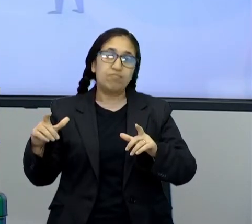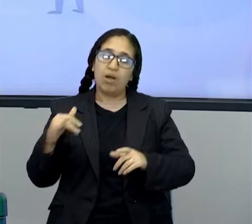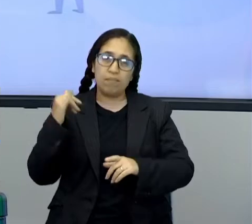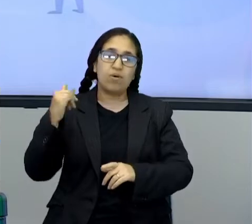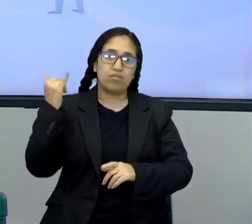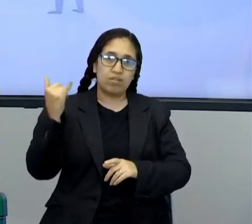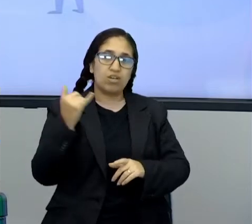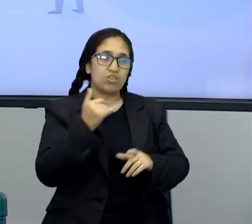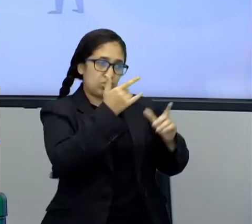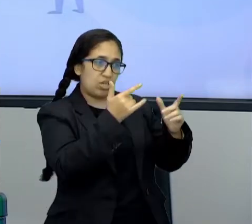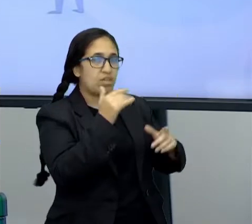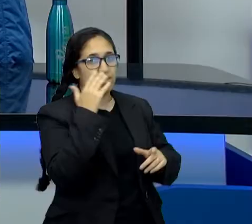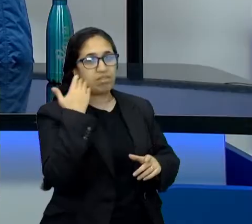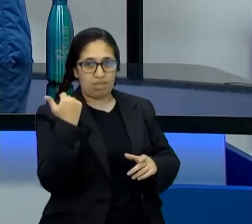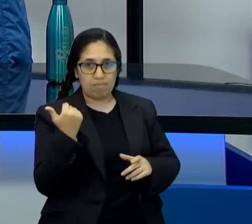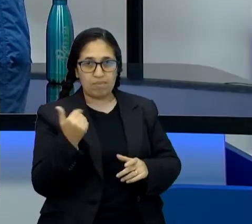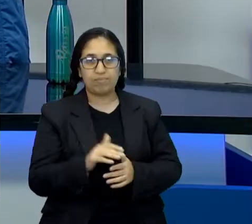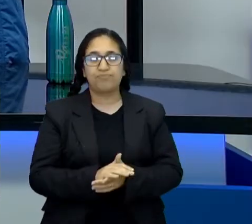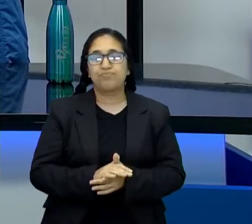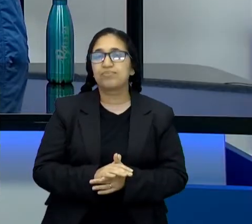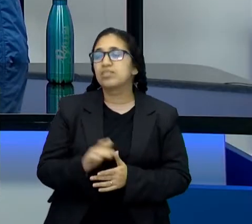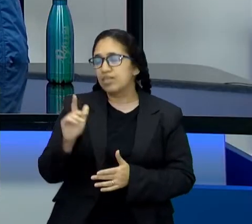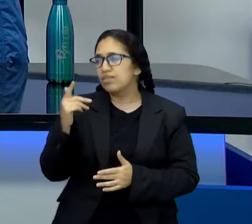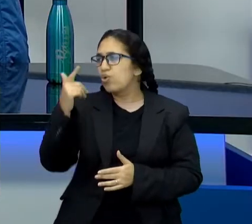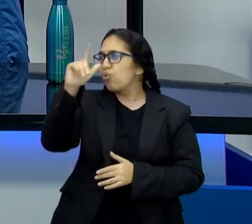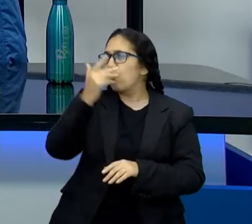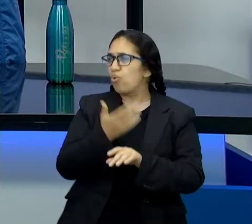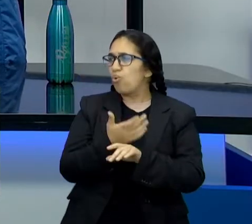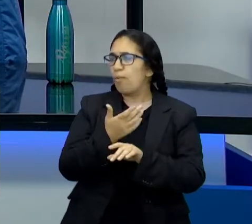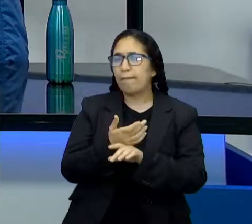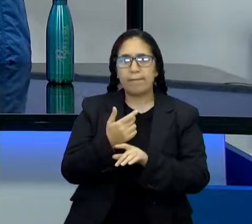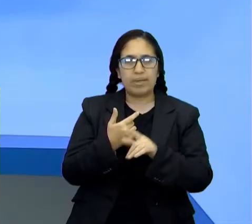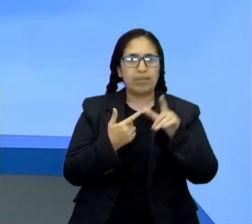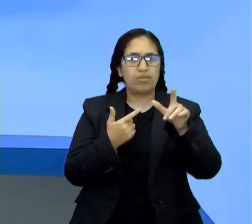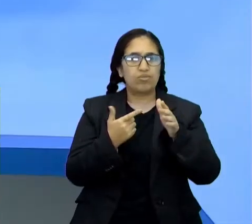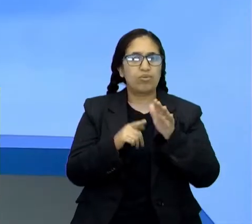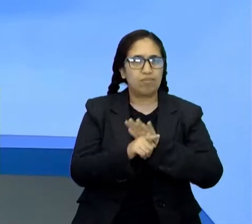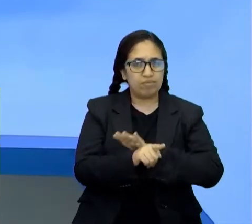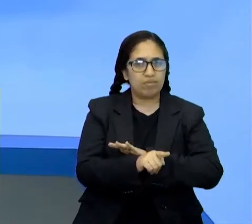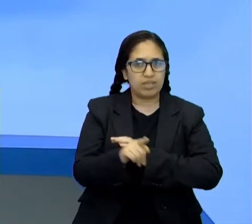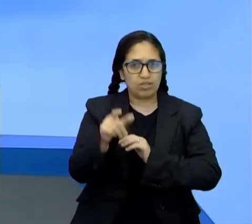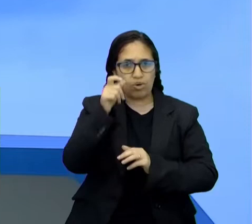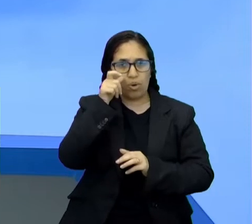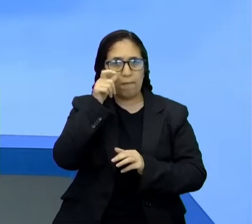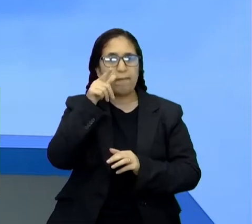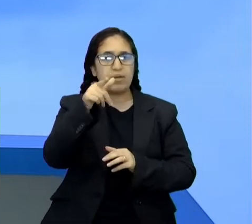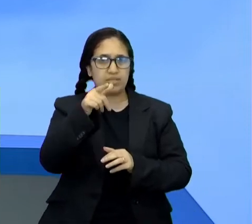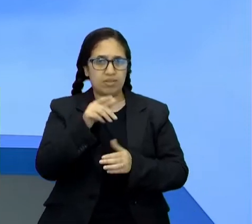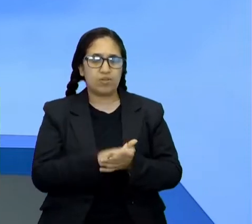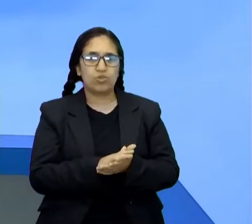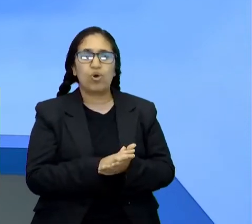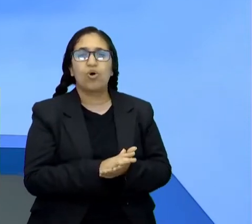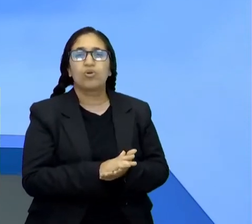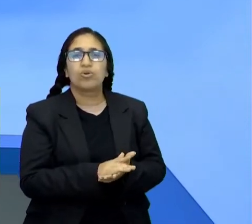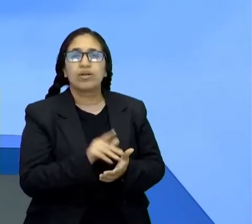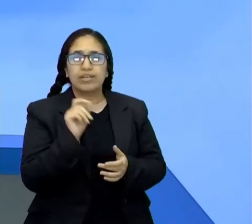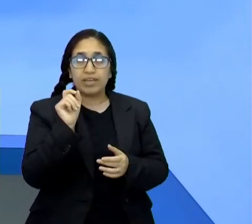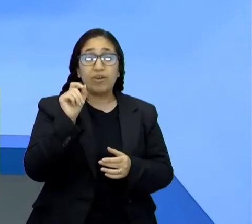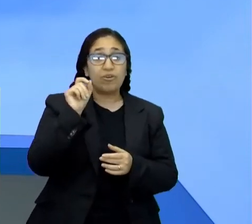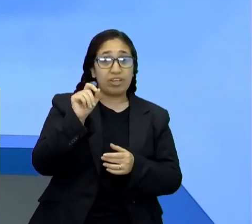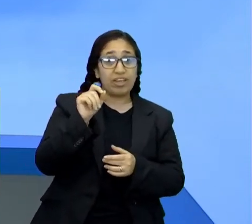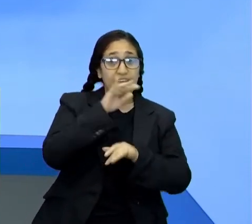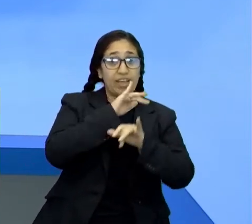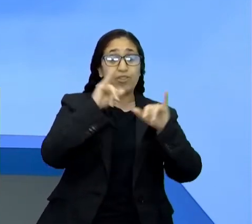importante saber desse fato. É verdade. Eu tenho um outro componente em outro aprofundamento chamado Observatório da Imprensa e eu também defino o que é